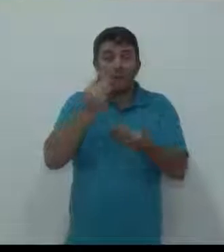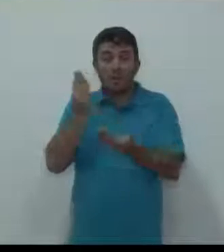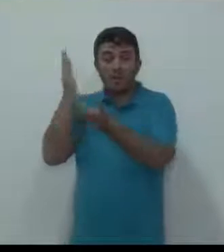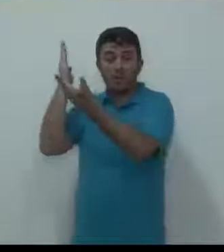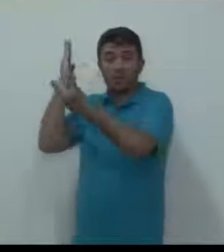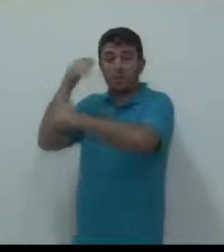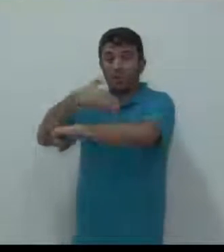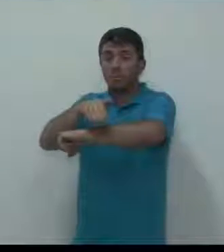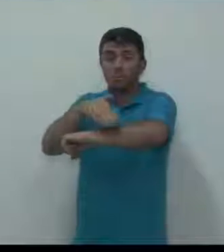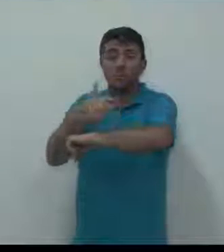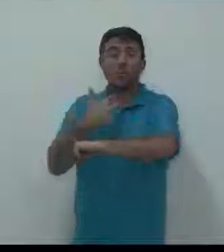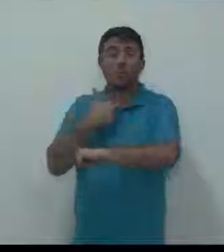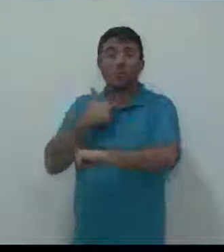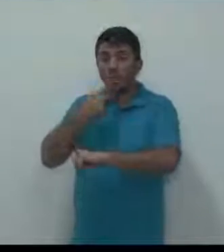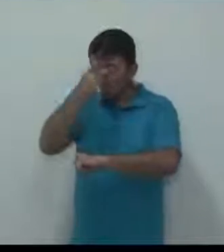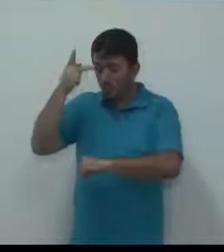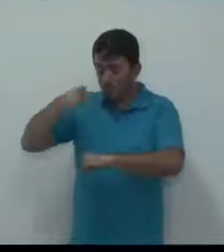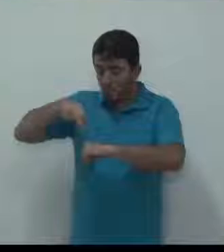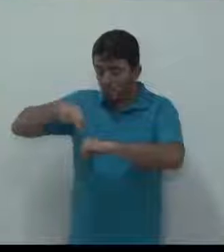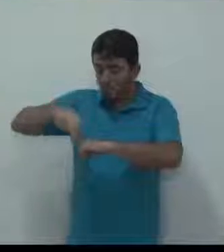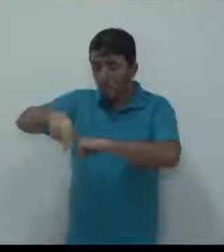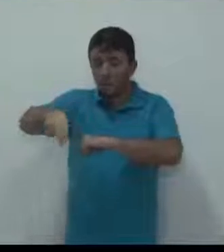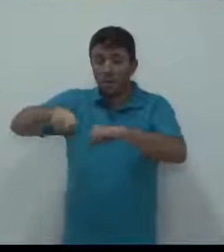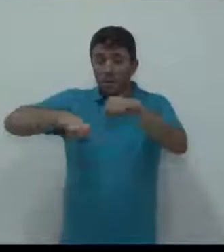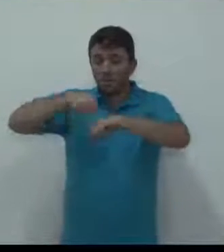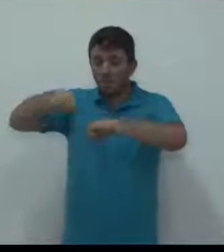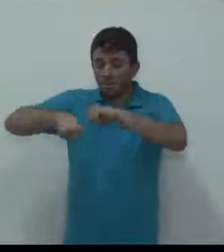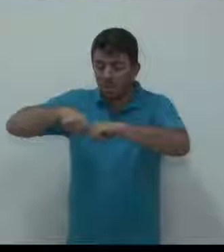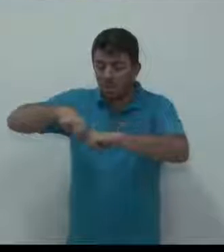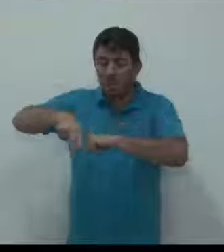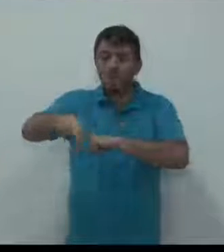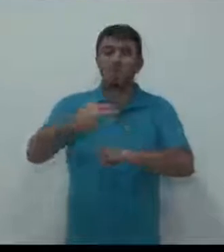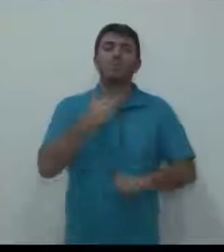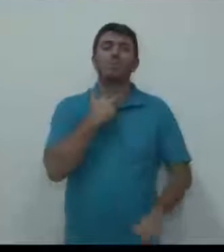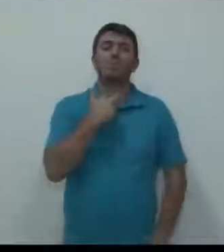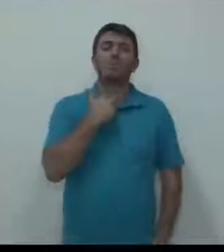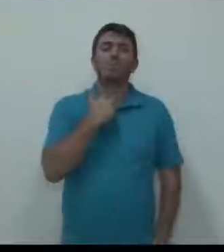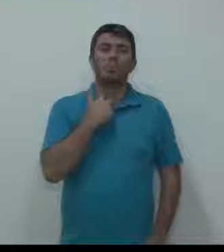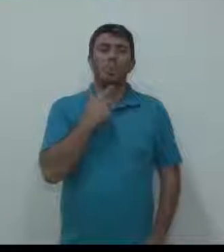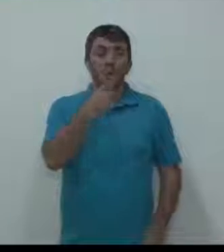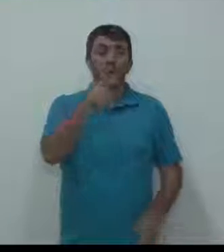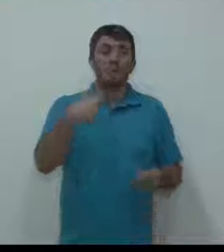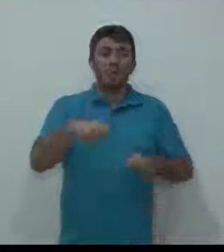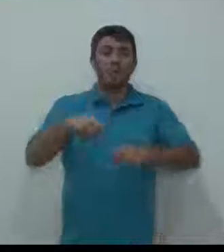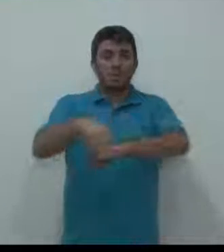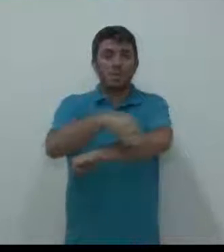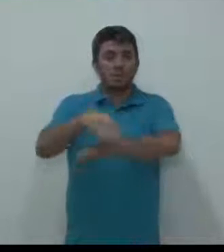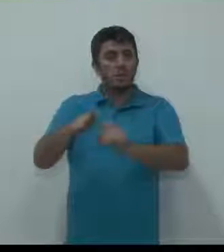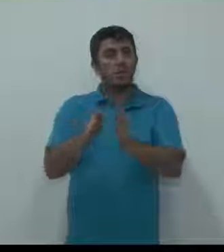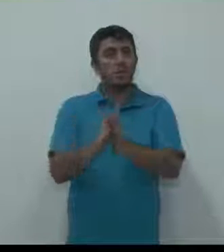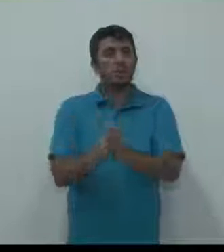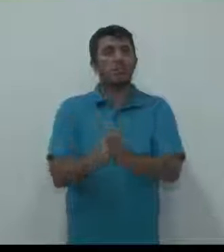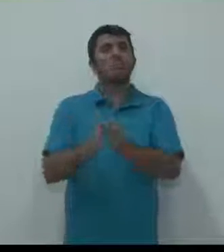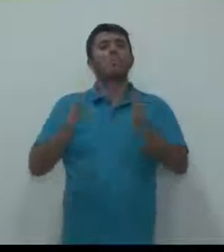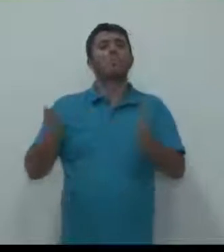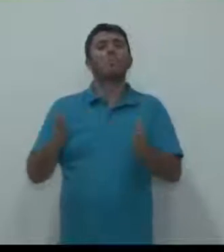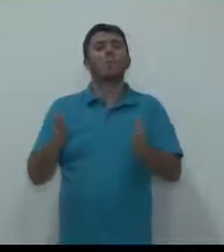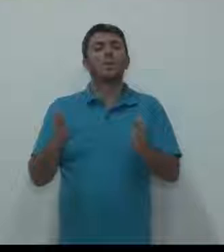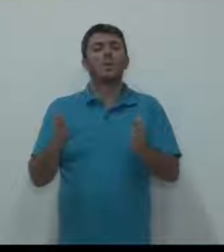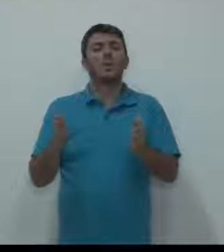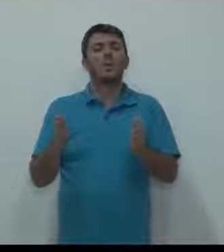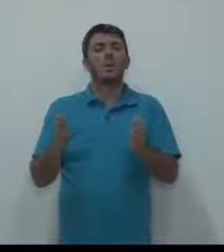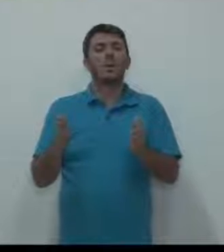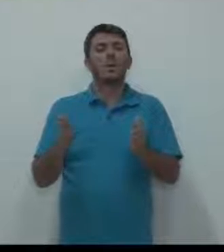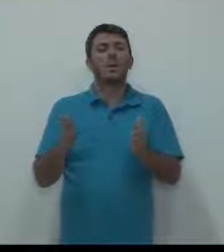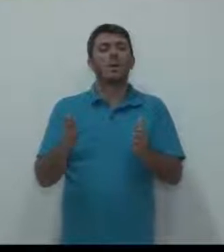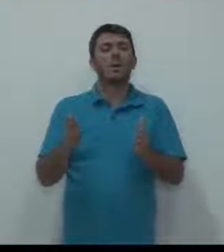sim, né, ter um alargamento dessa rua. E como foi colocado muito bem, não necessariamente vai ser amanhã